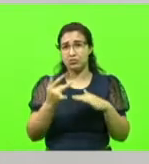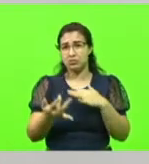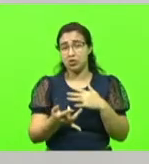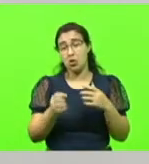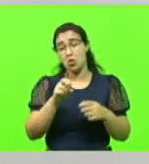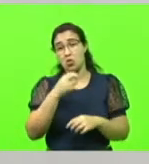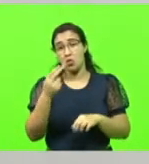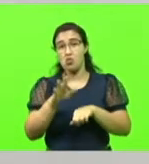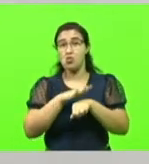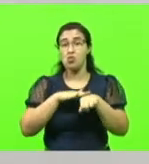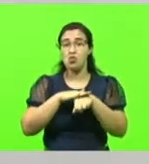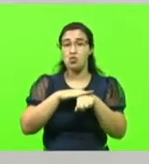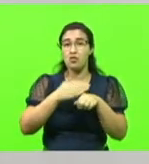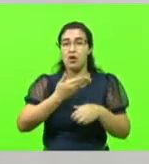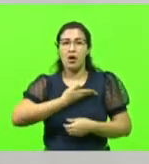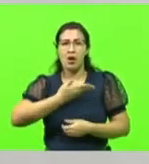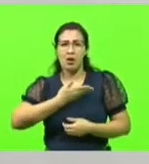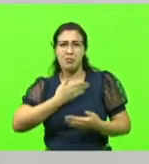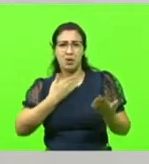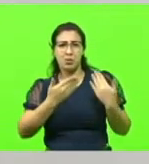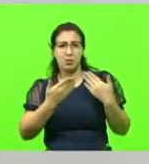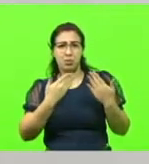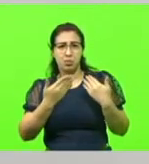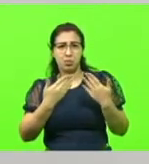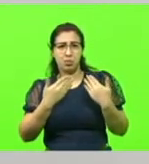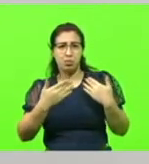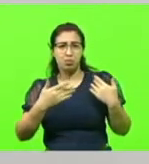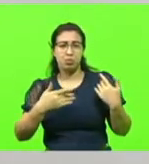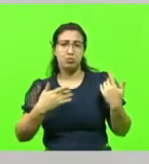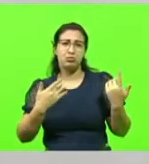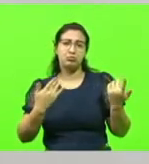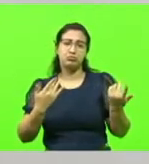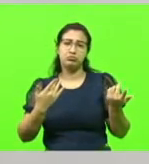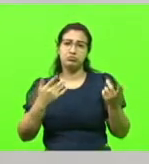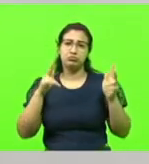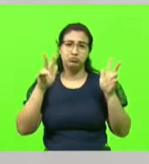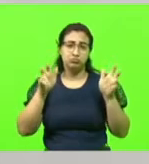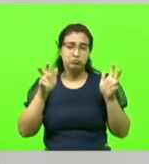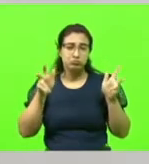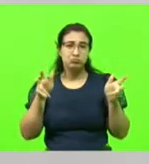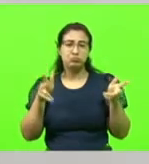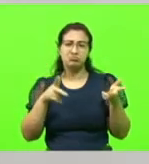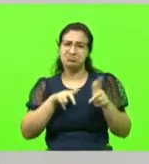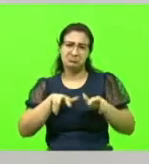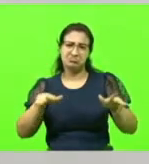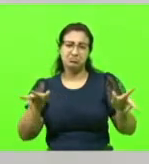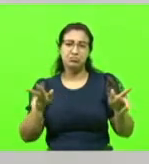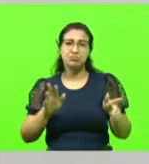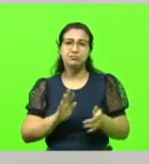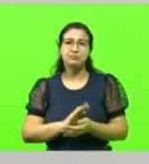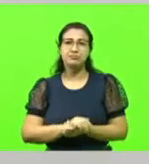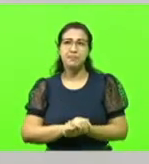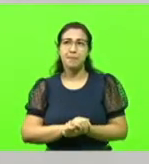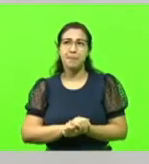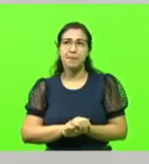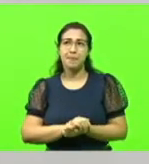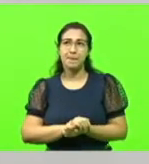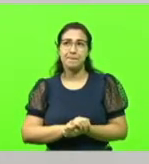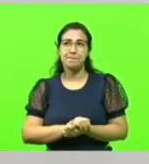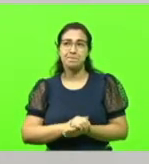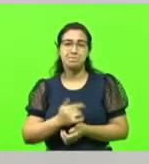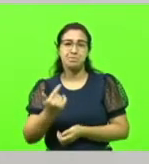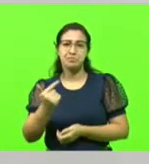amigos, e mesmo quando você está debatendo diretamente sobre um fato que não tenha